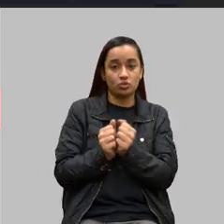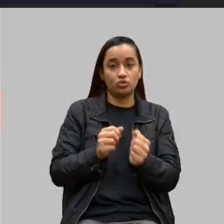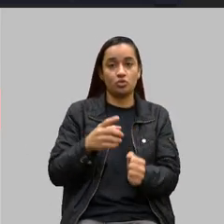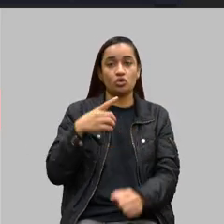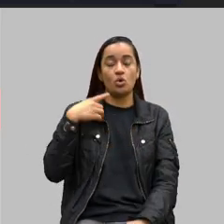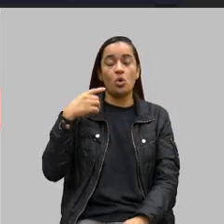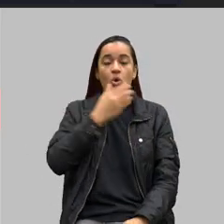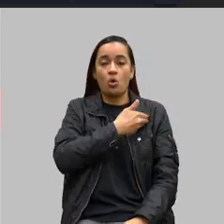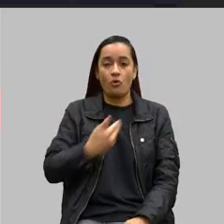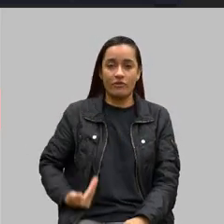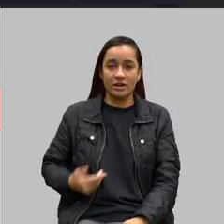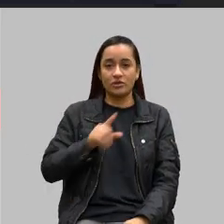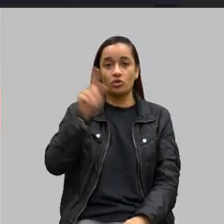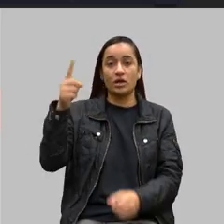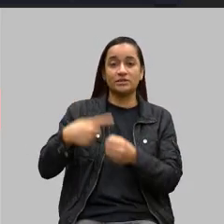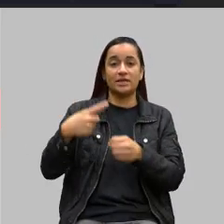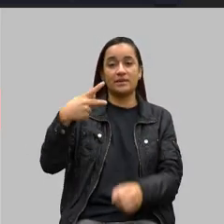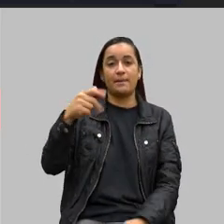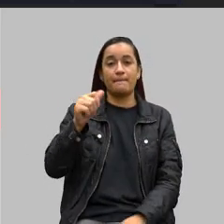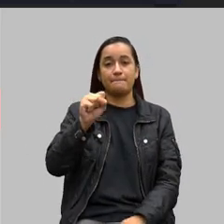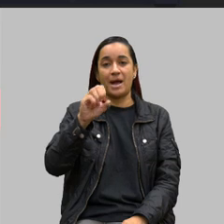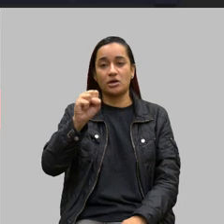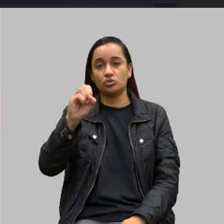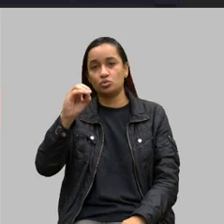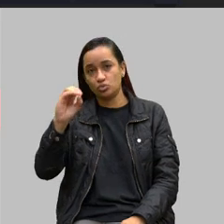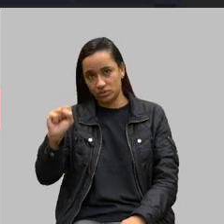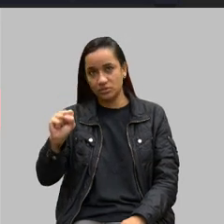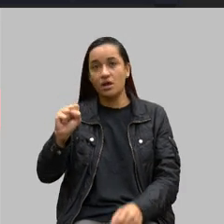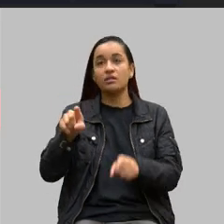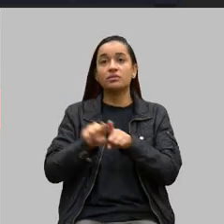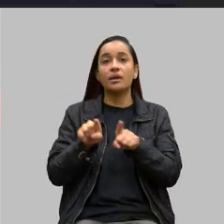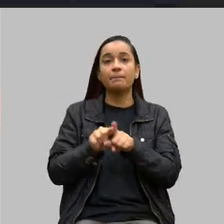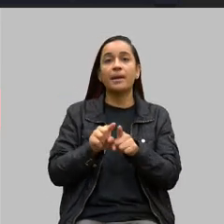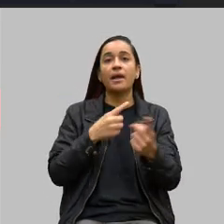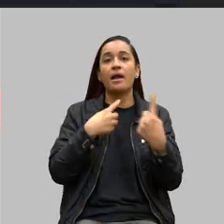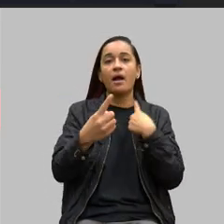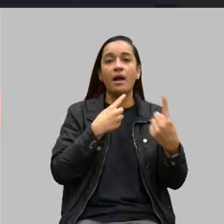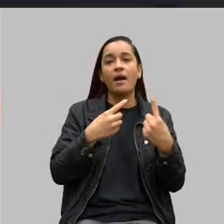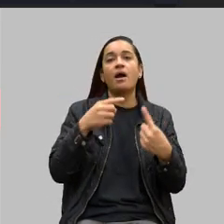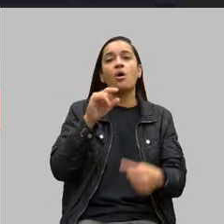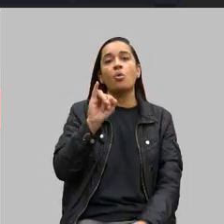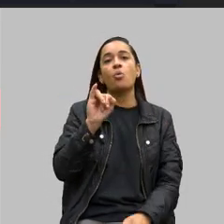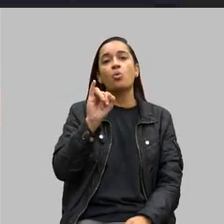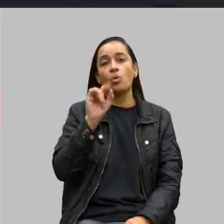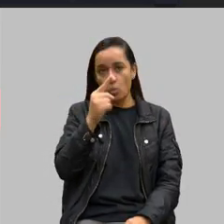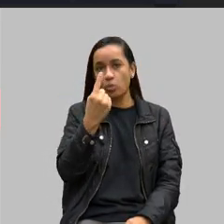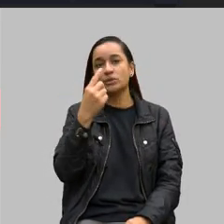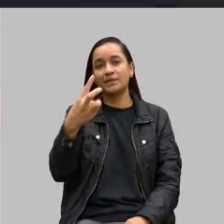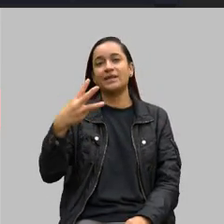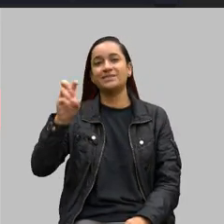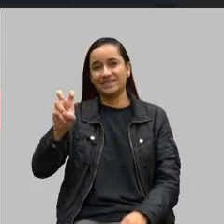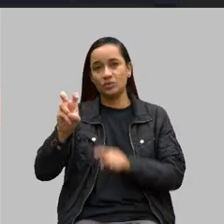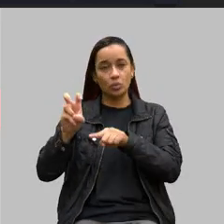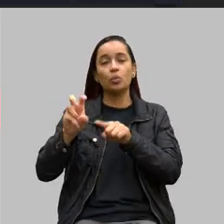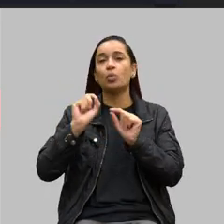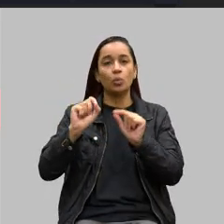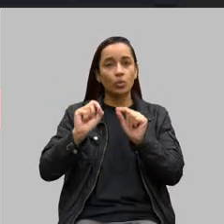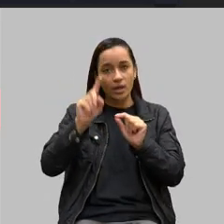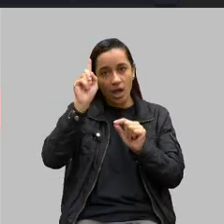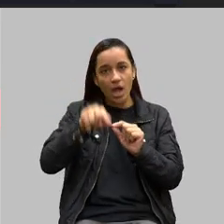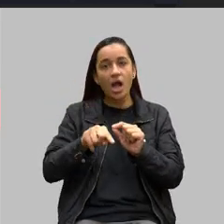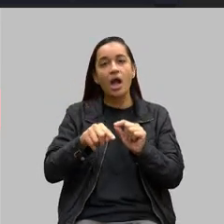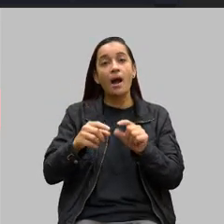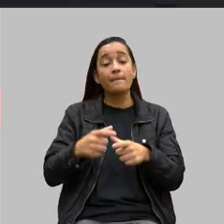e a135 né o nosso eixo importante aqui de ligação né Curvelo Montes Claros eh foi né No ano passado a maior obra